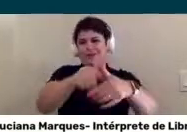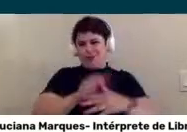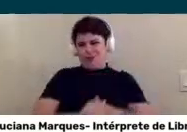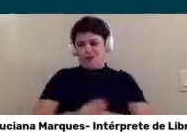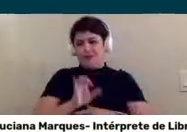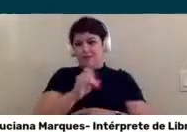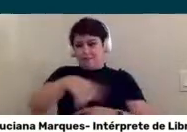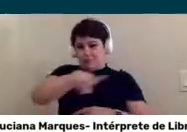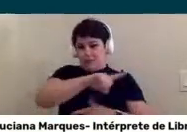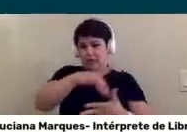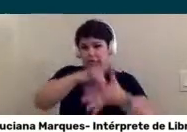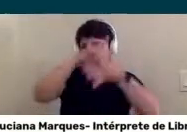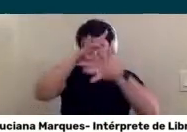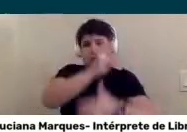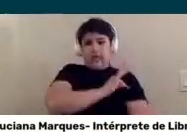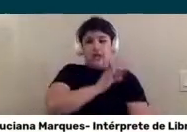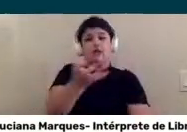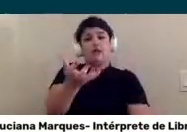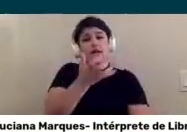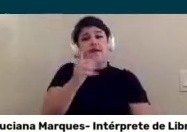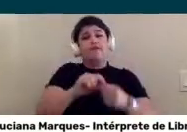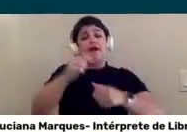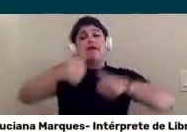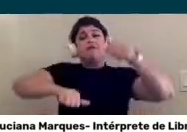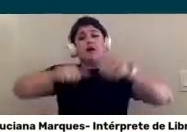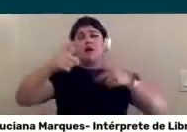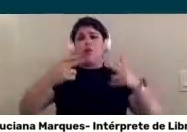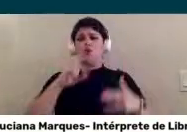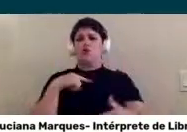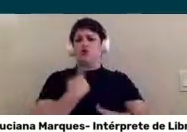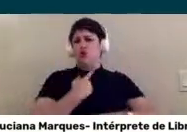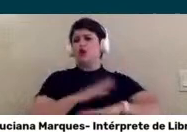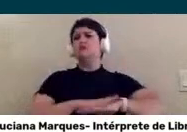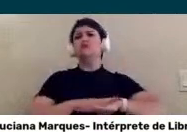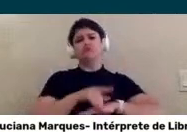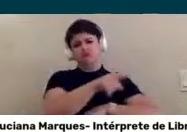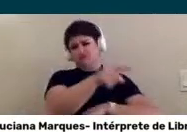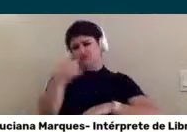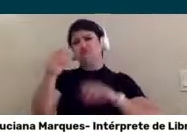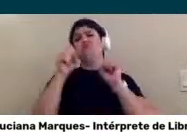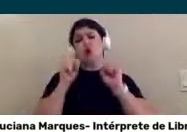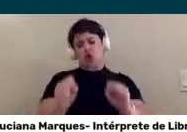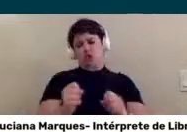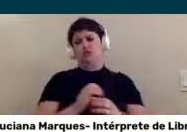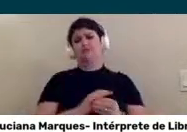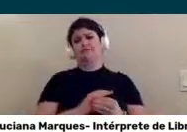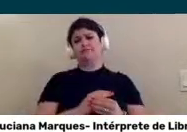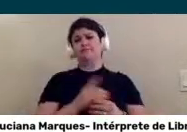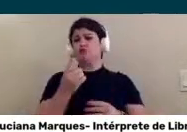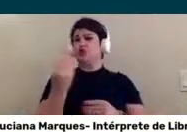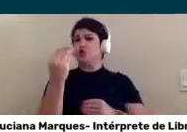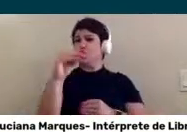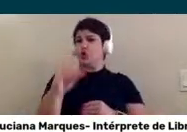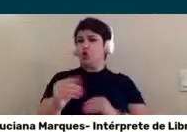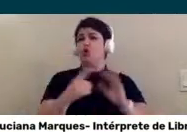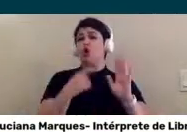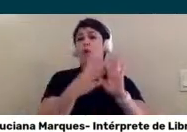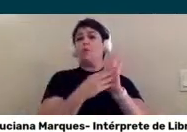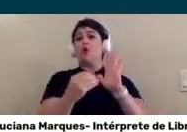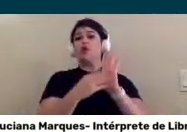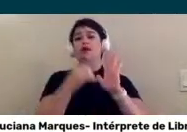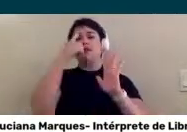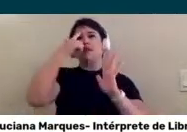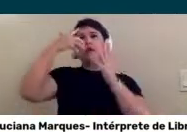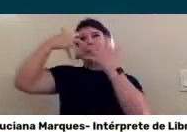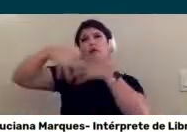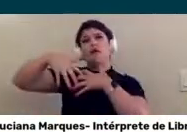técnico, quisesse fazer uma avaliação tal qual a gente faz, você pode. A gente colocou como a gente, o nosso modelo mental, né, de como a gente